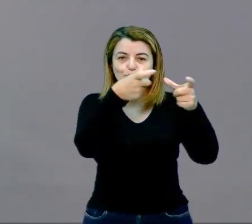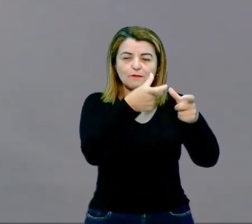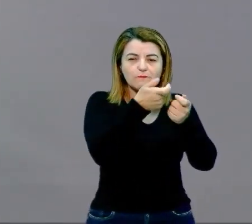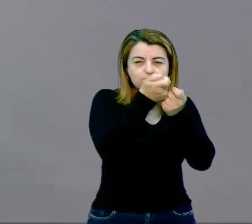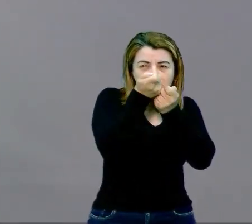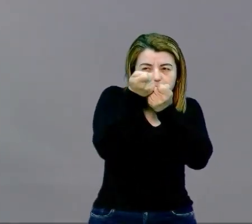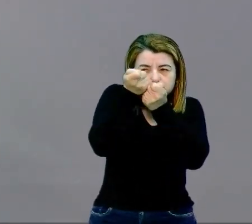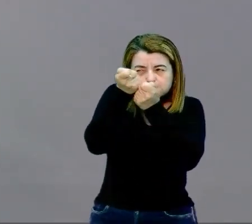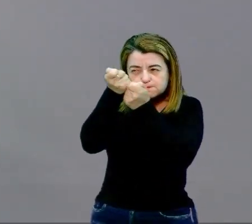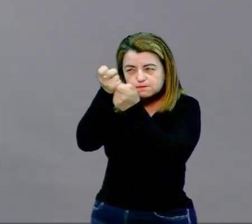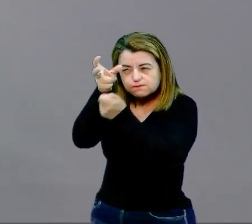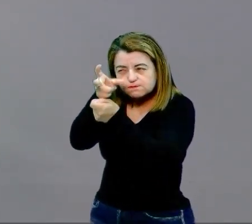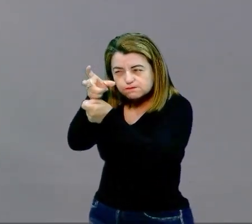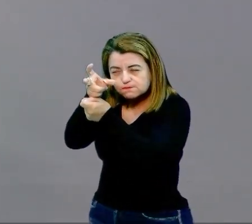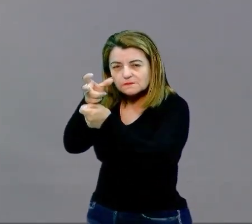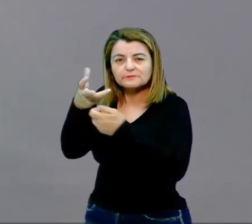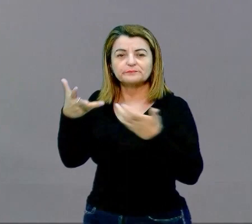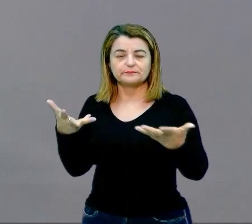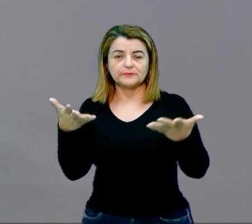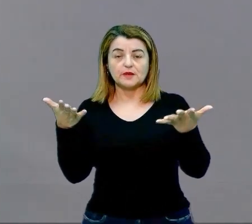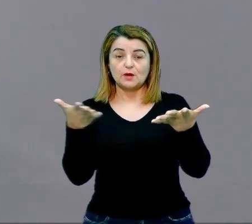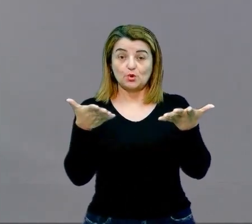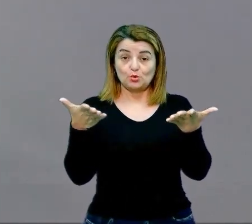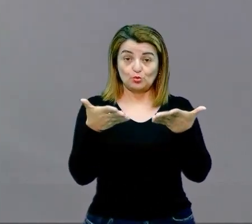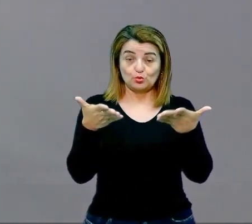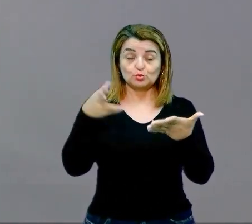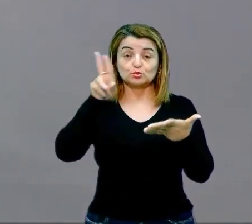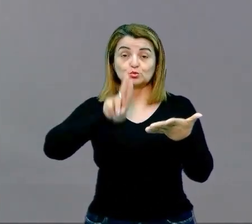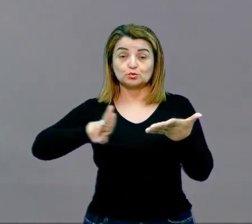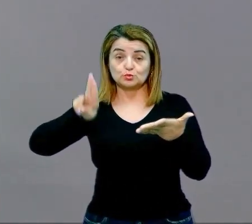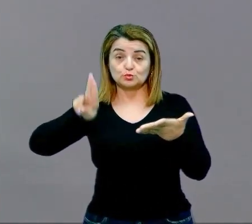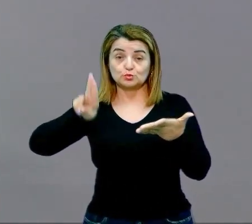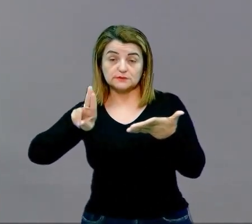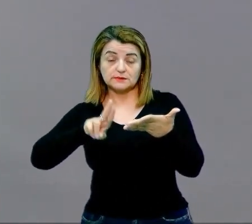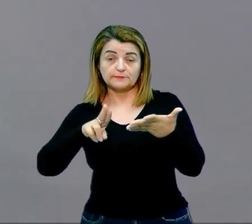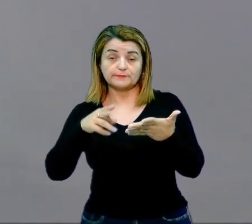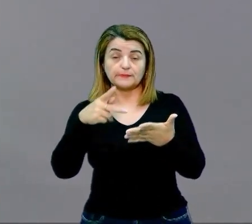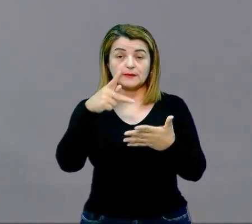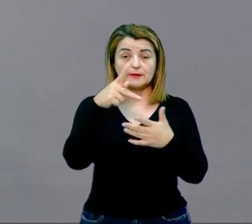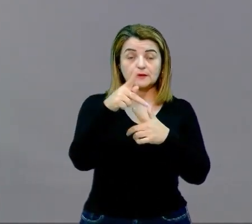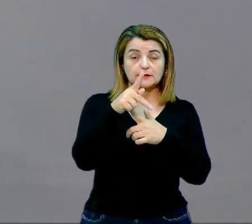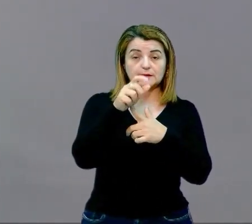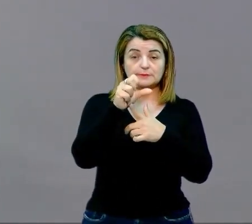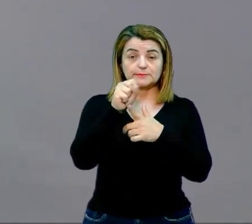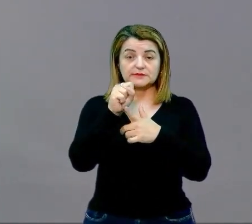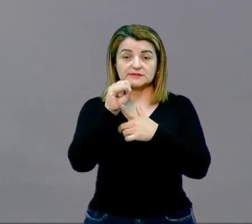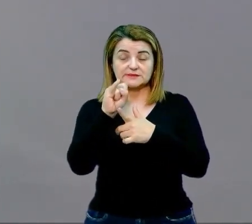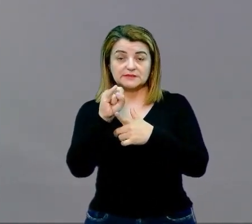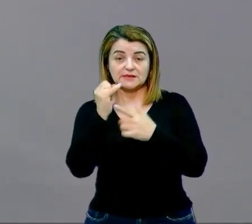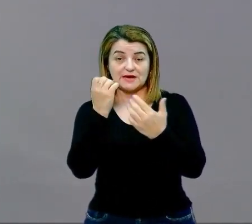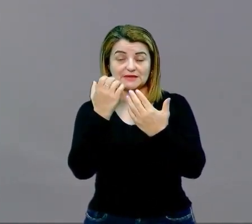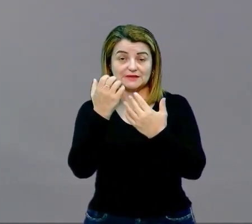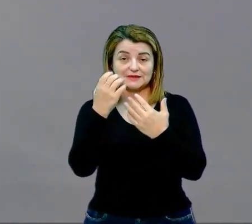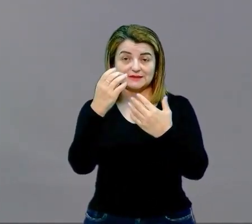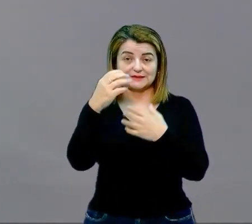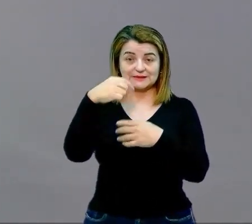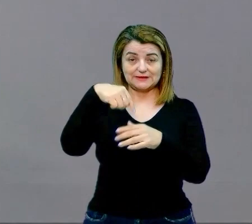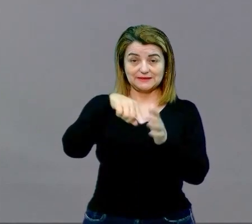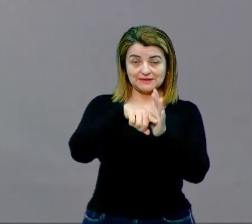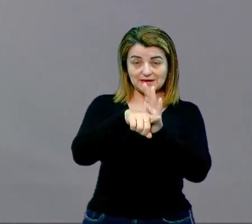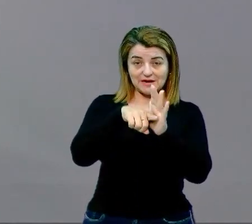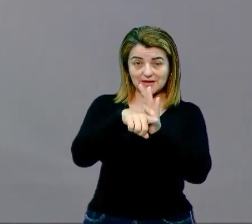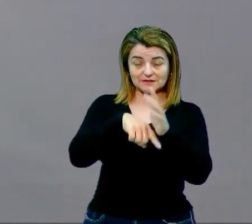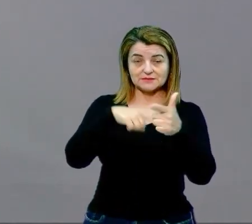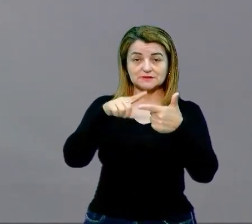controlando aquilo que nós fazemos. E quando a gente usa a psicanálise, a psicologia e a parapsicologia, a